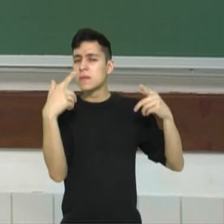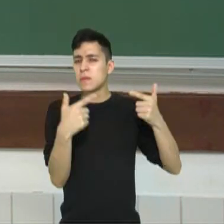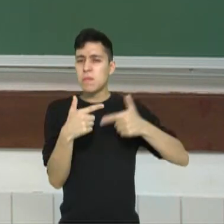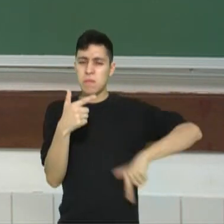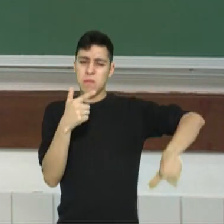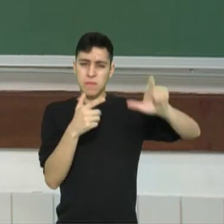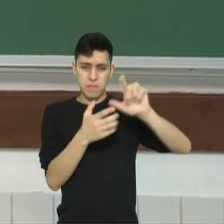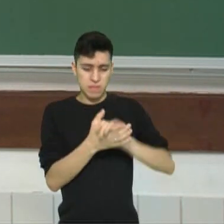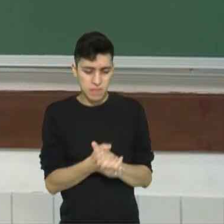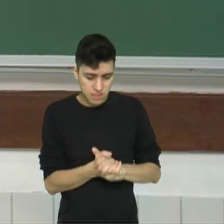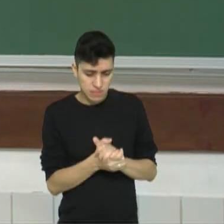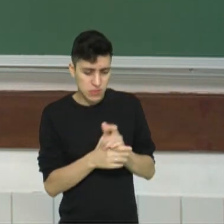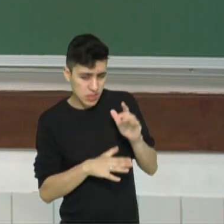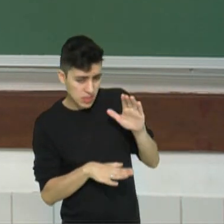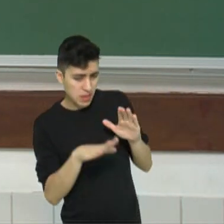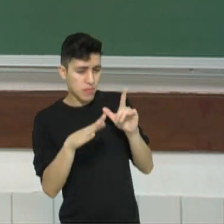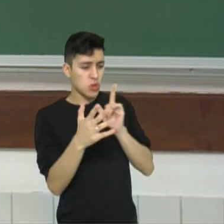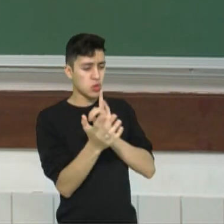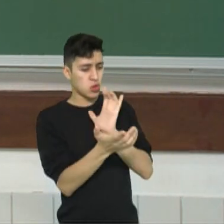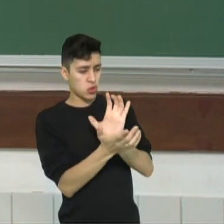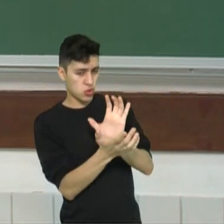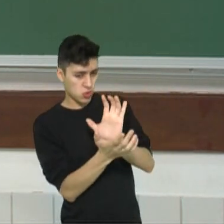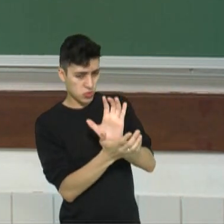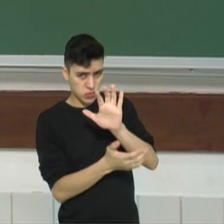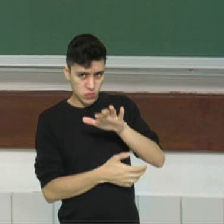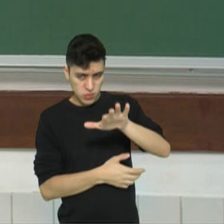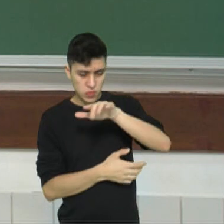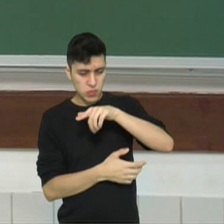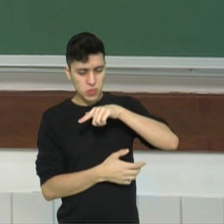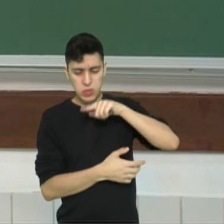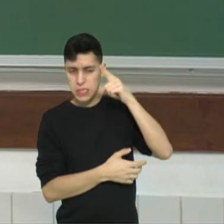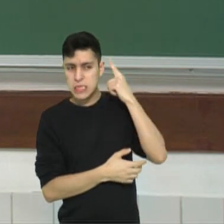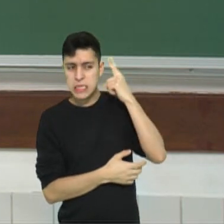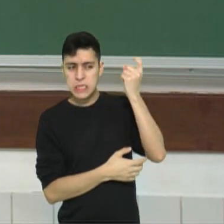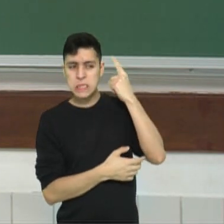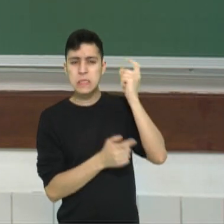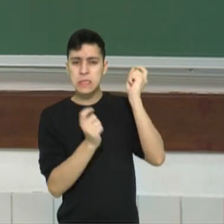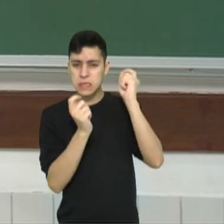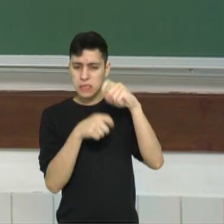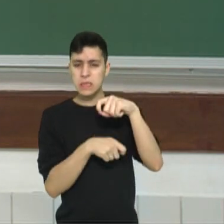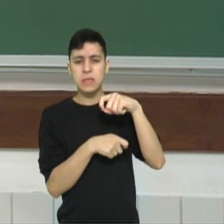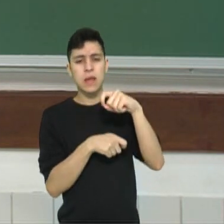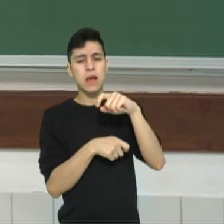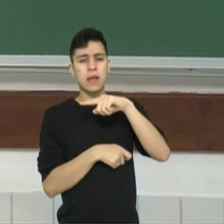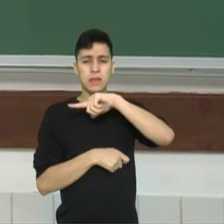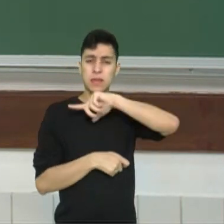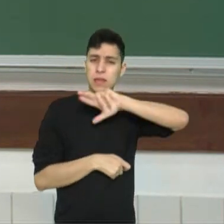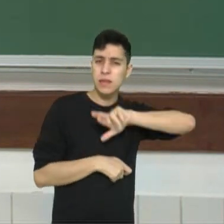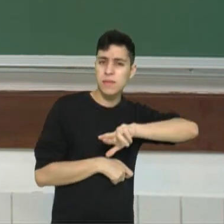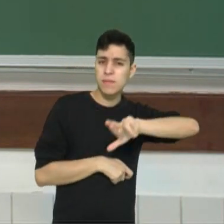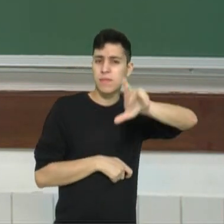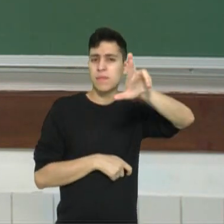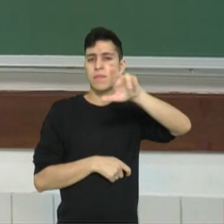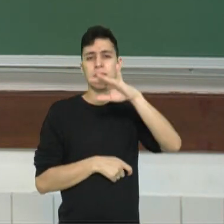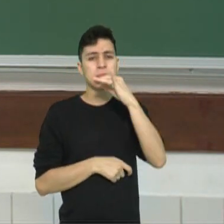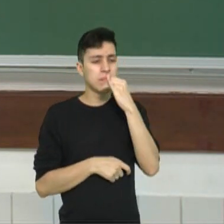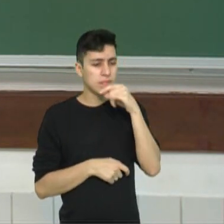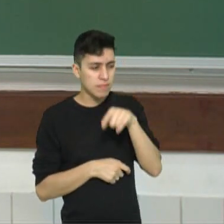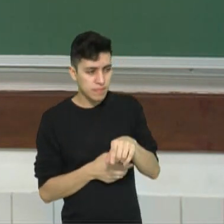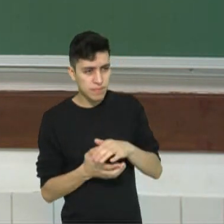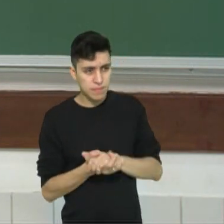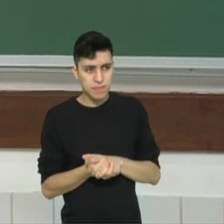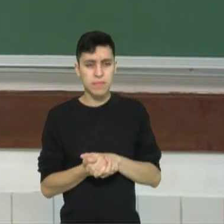assim, depende muito da configuração do som que você tenha, então você consegue fazer certas representações. Eu peguei aqui ó,